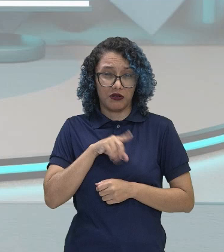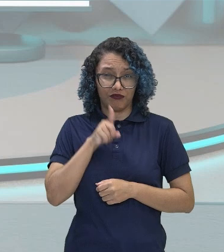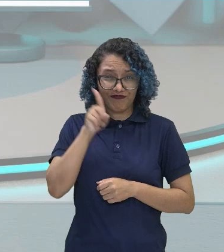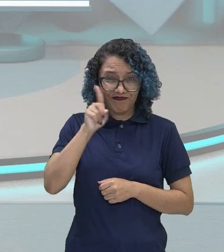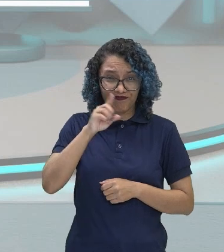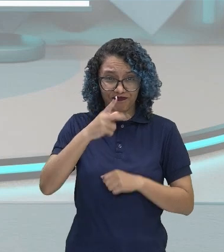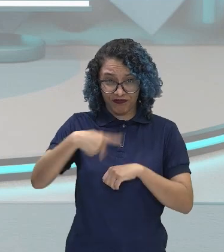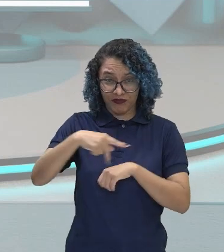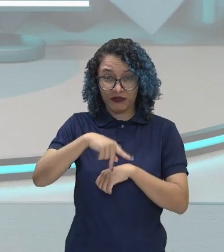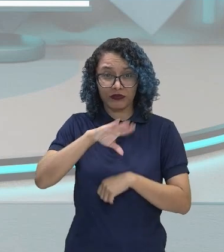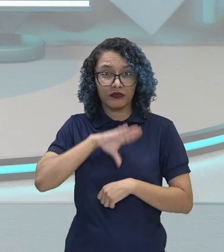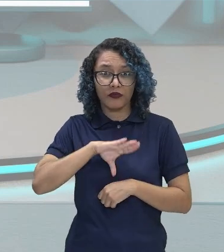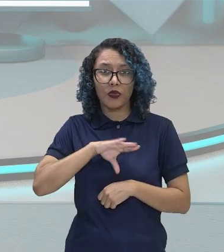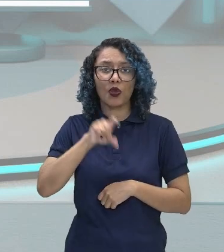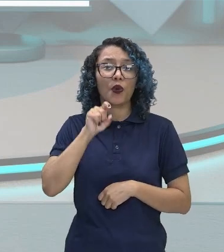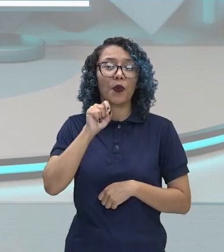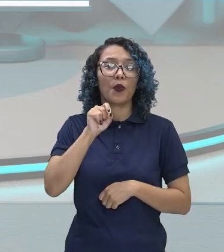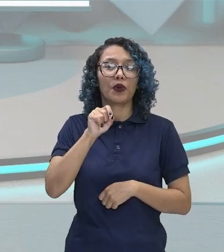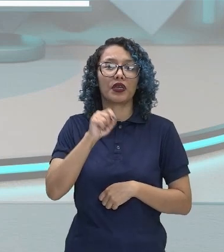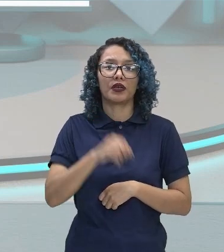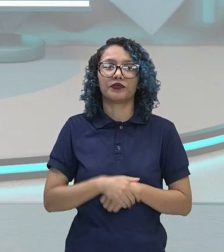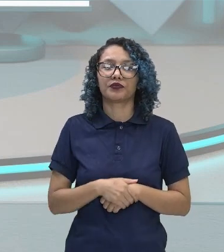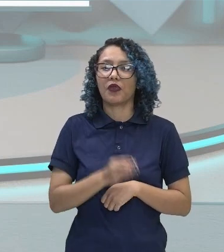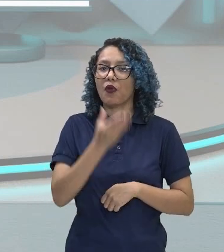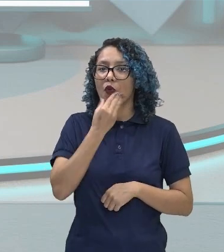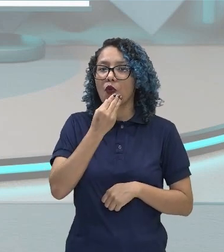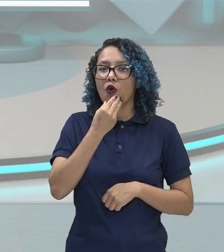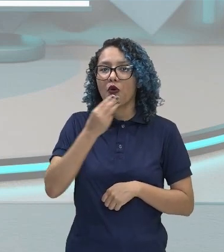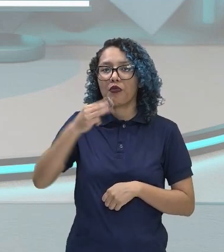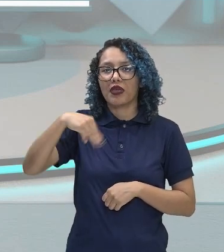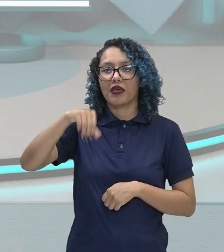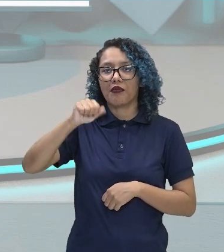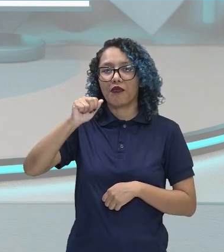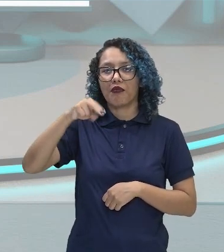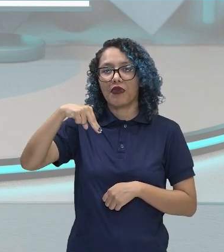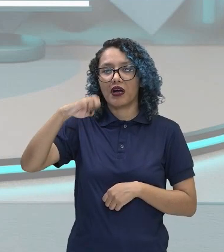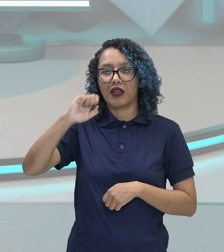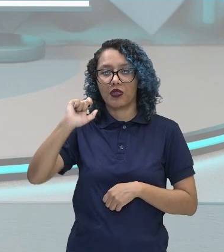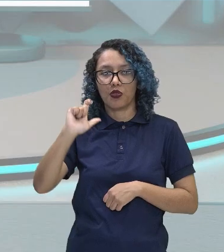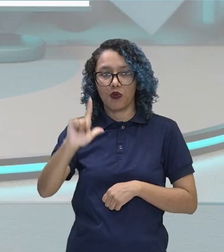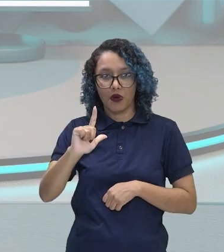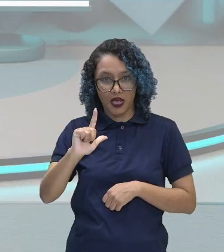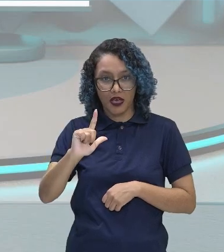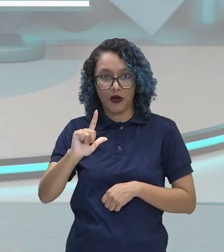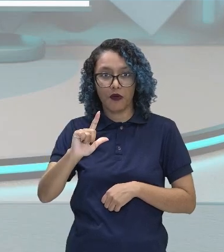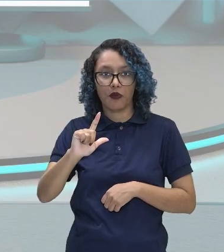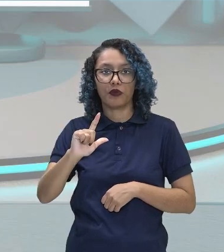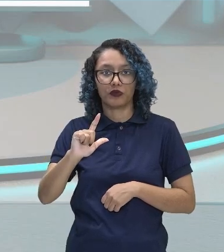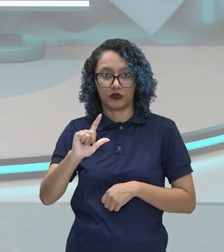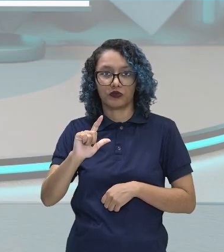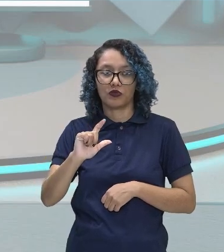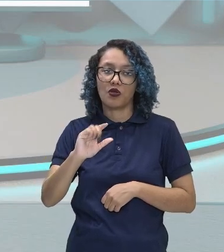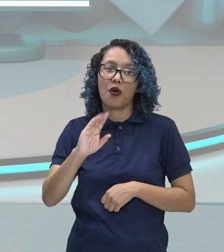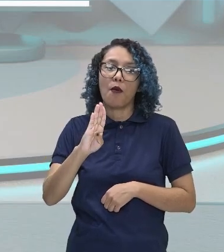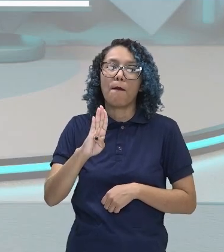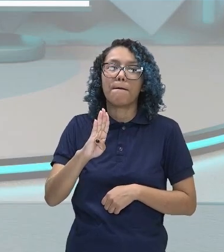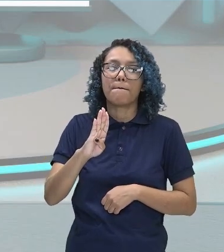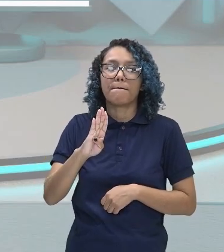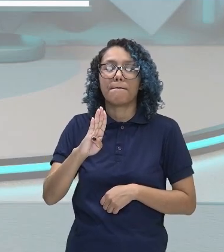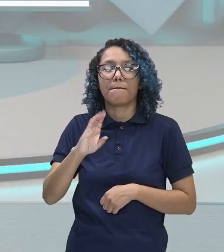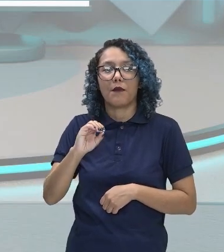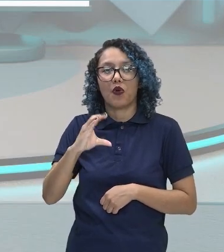Portugal, Manuel Maria Barbosa do Bocage, mais conhecido como Bocage,